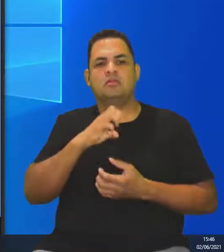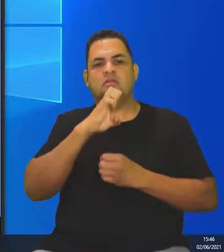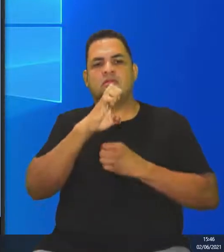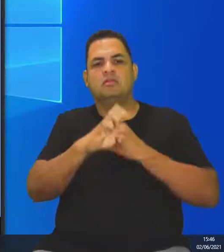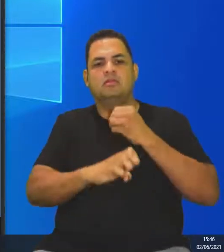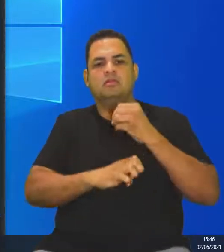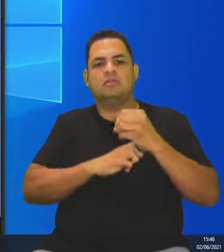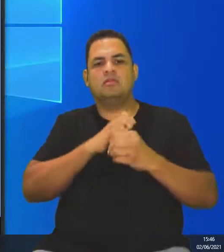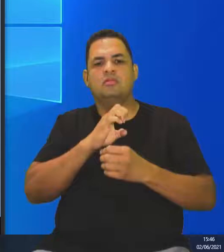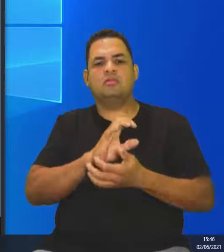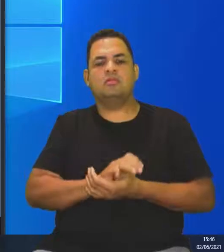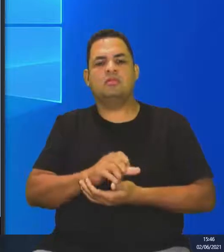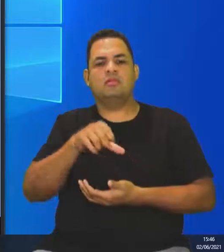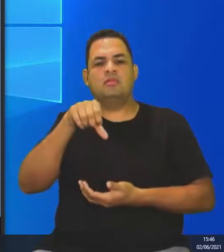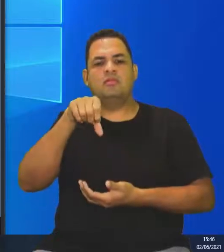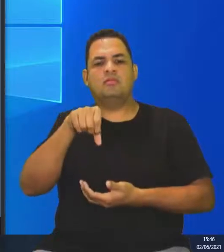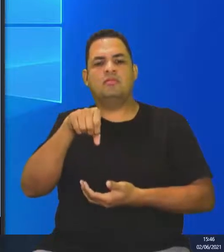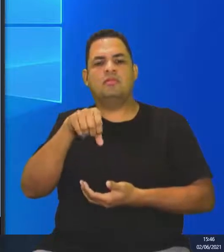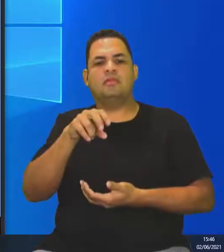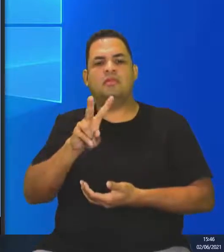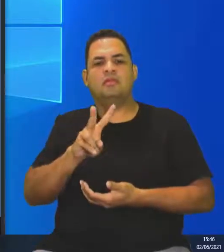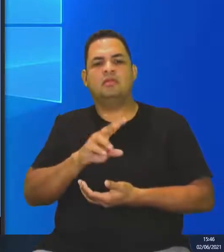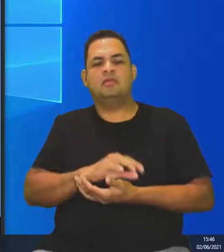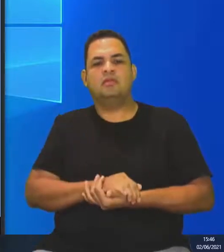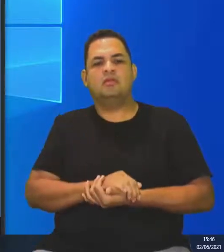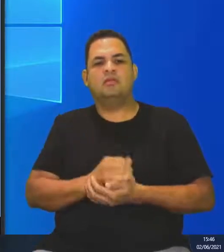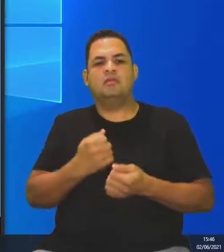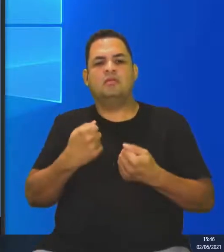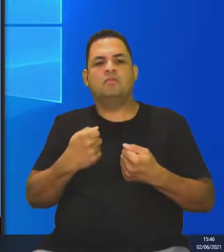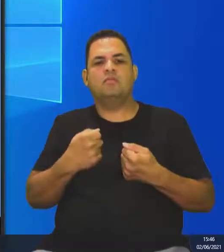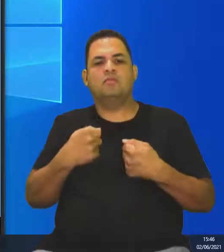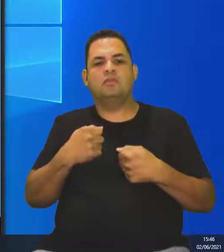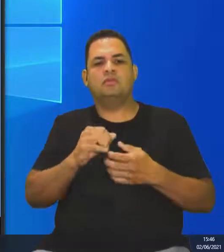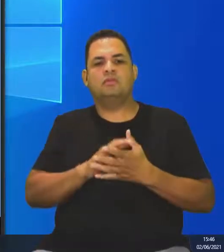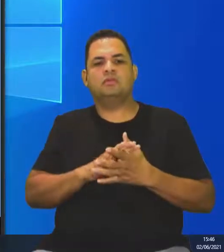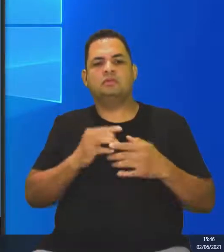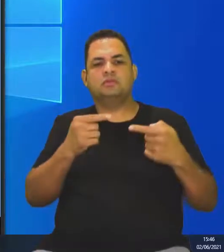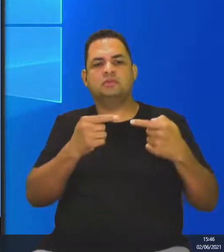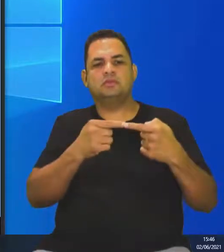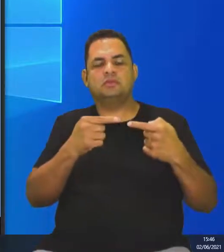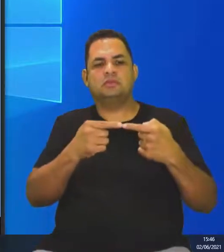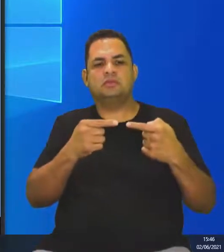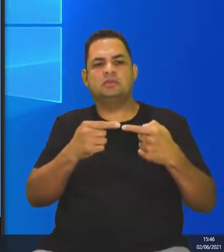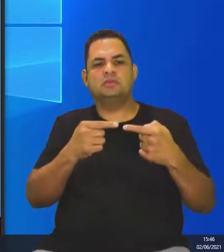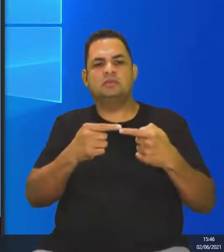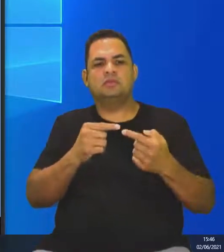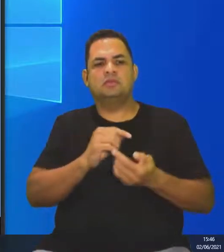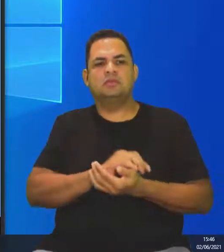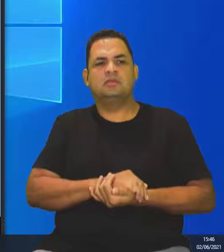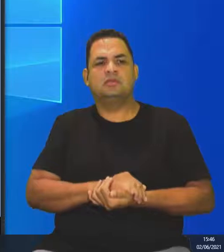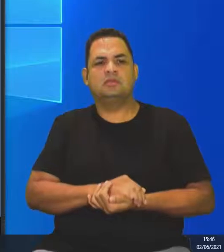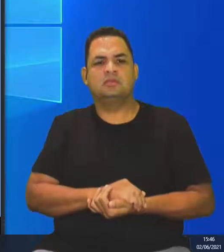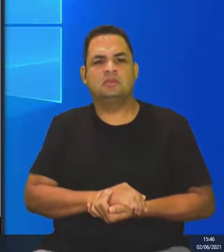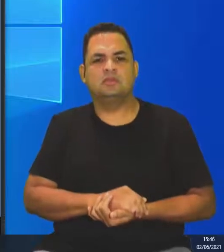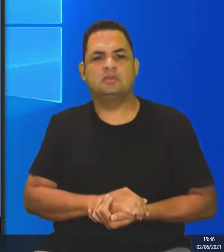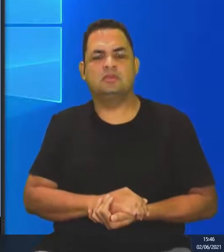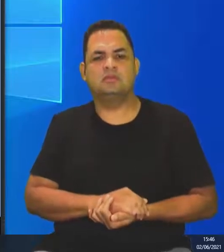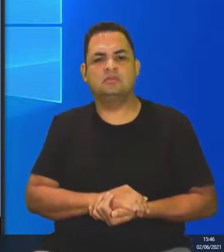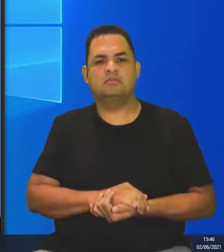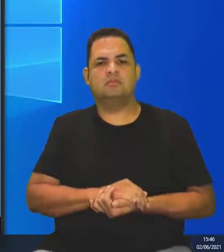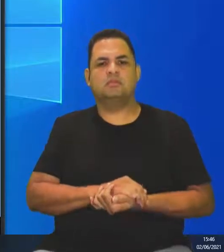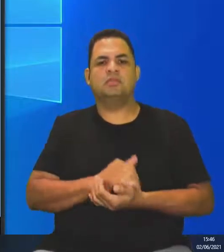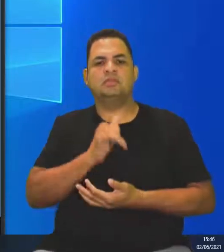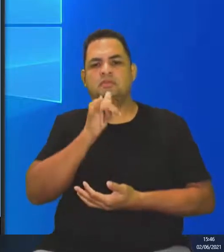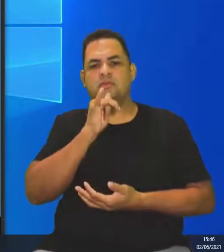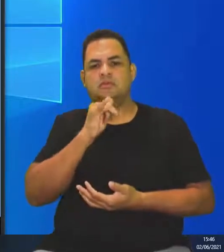pegar uma bateria de 9 volts e posso fazer associações. Eu posso associar, por exemplo, uma lâmpada.